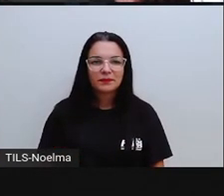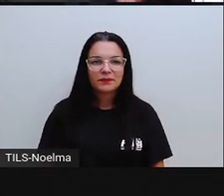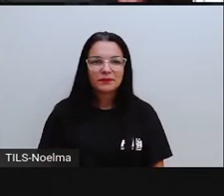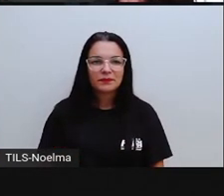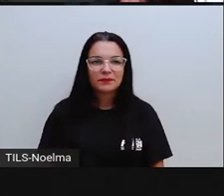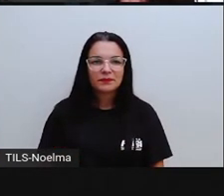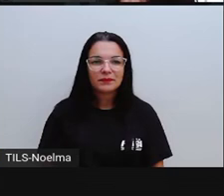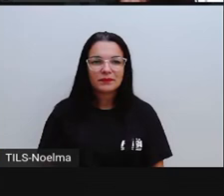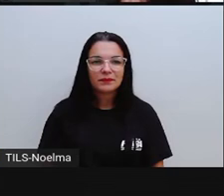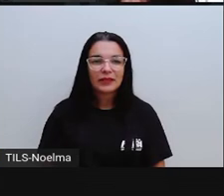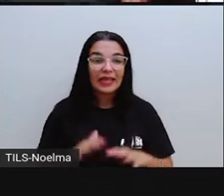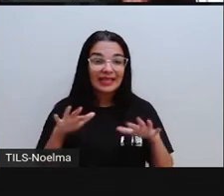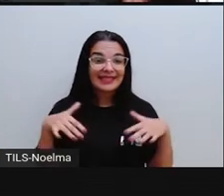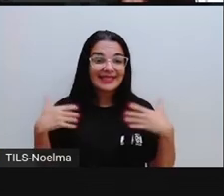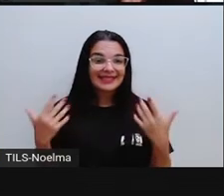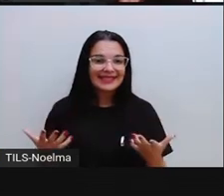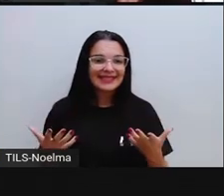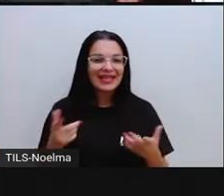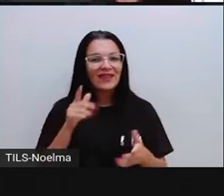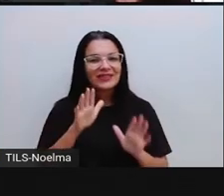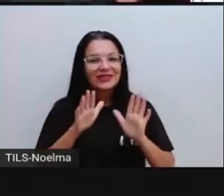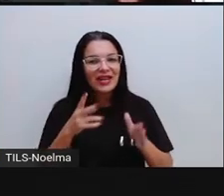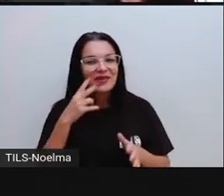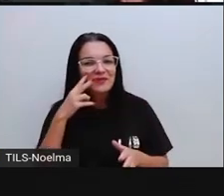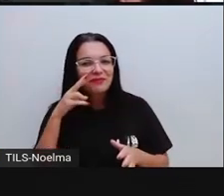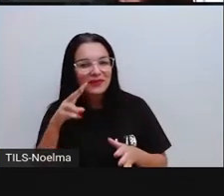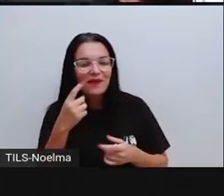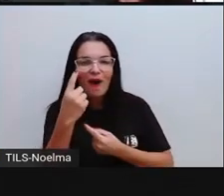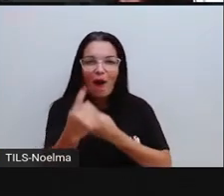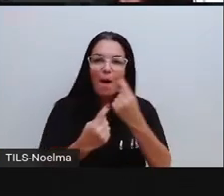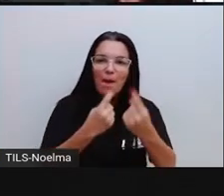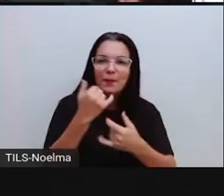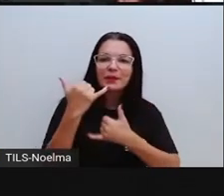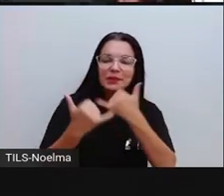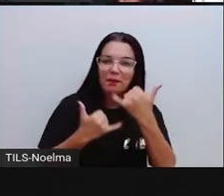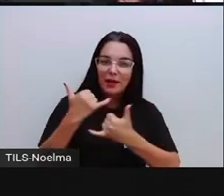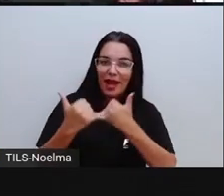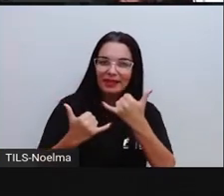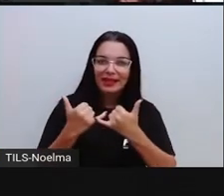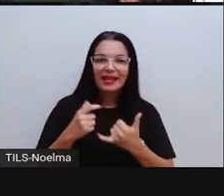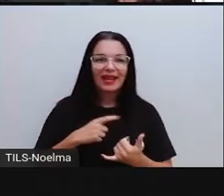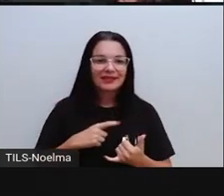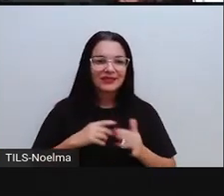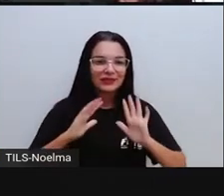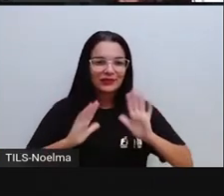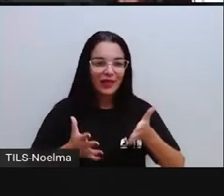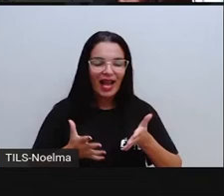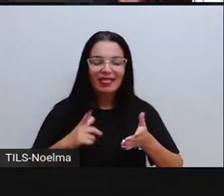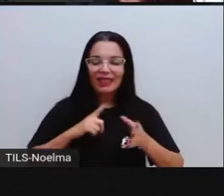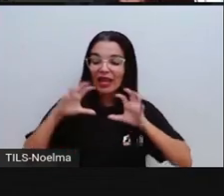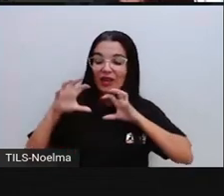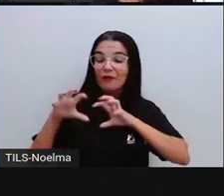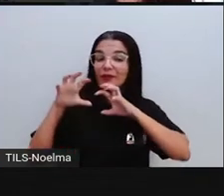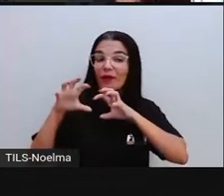Bom, gente, essas aí foram algumas das brincadeiras, né, que nós tivemos sobre influência